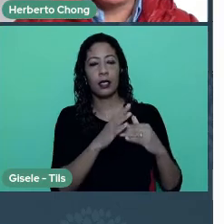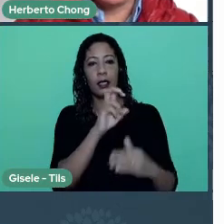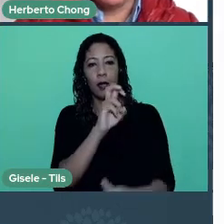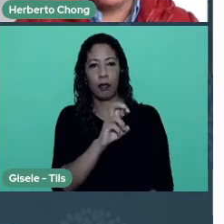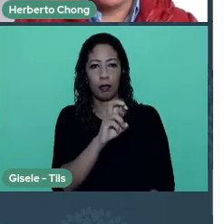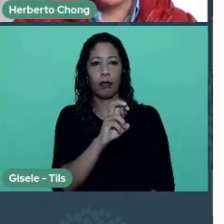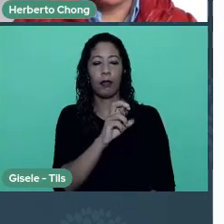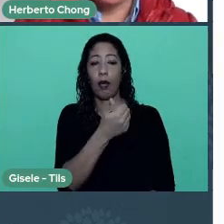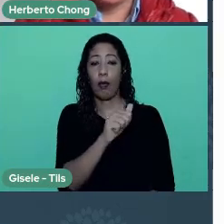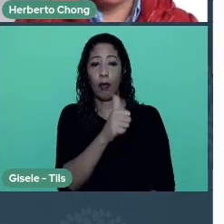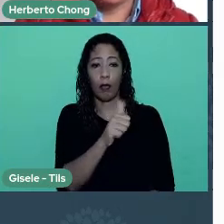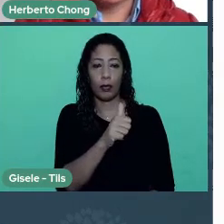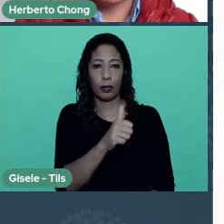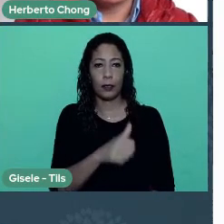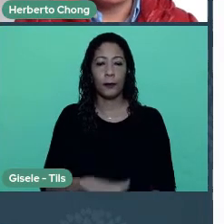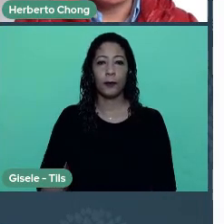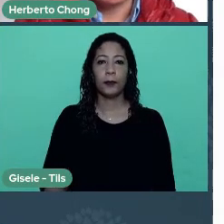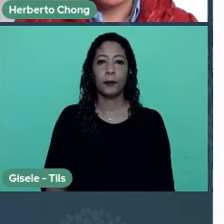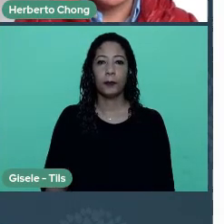anti-L5. Seguinte.